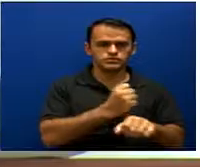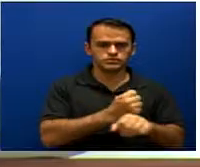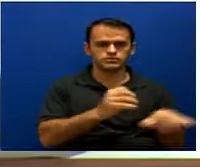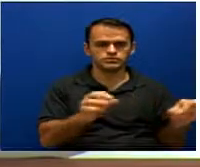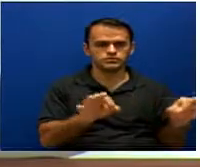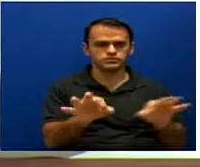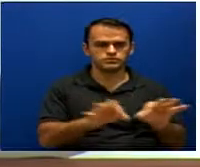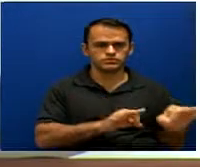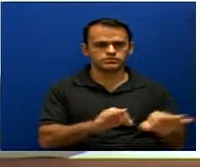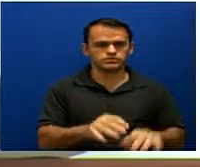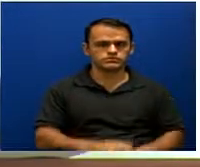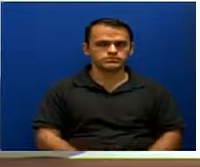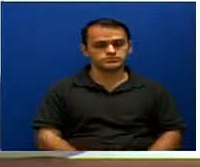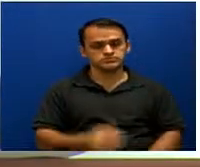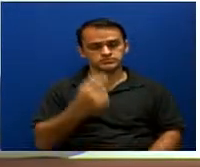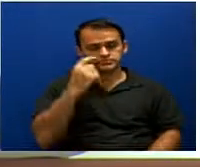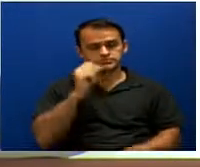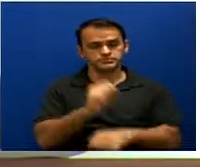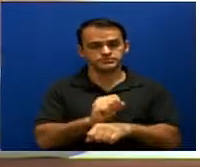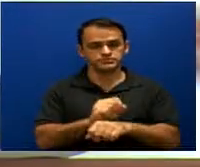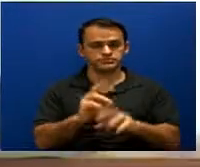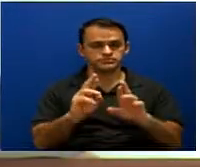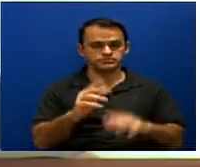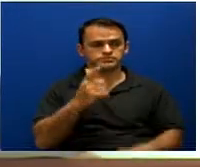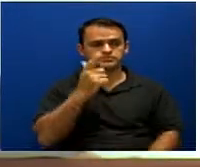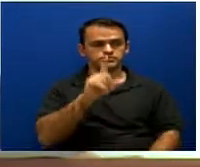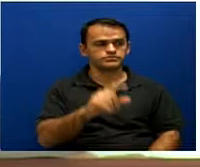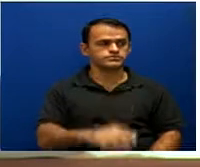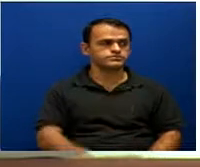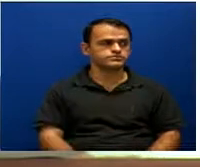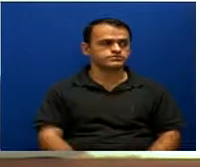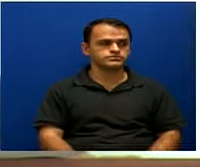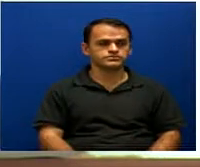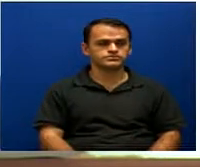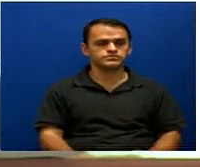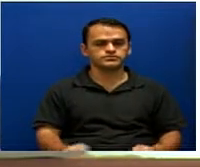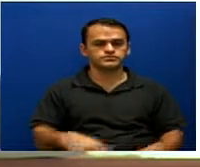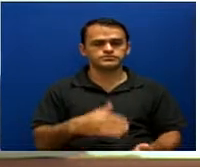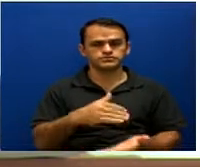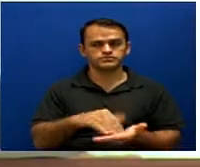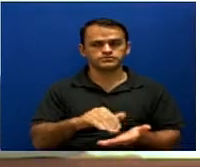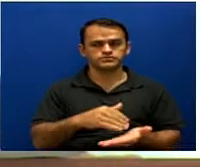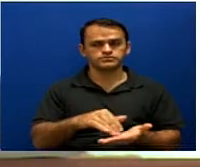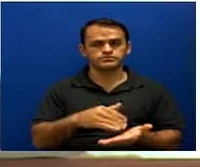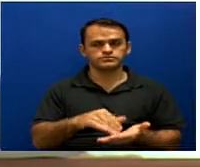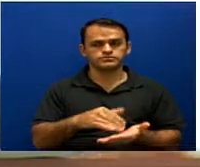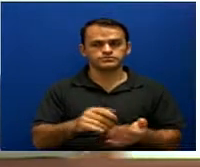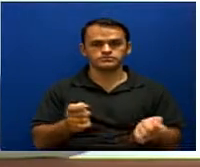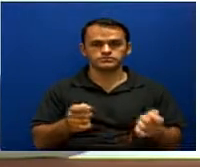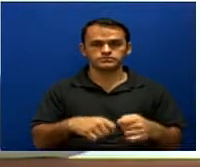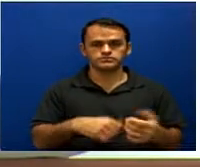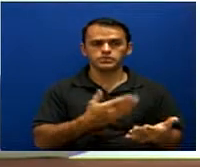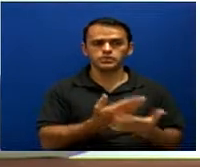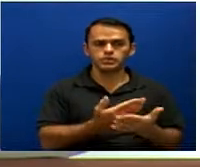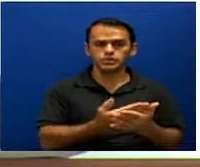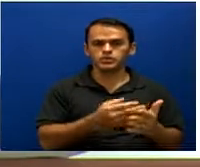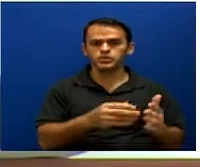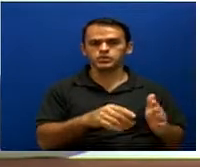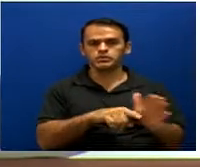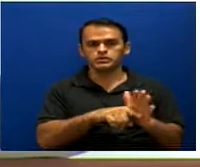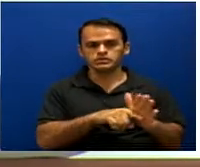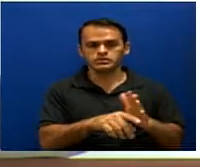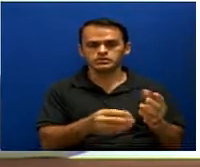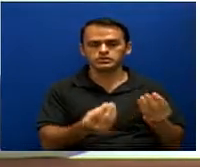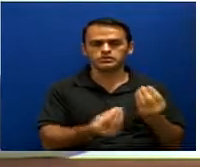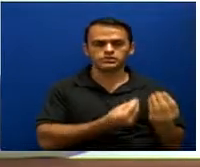ótimo. Espero que consiga, daí até que a casa, né, que a secretaria possa mandar um estudo de como que vai ser isso,